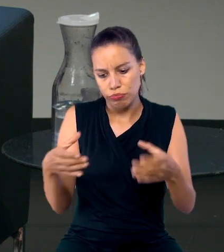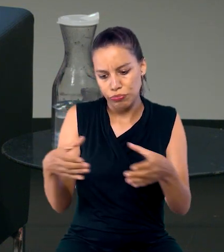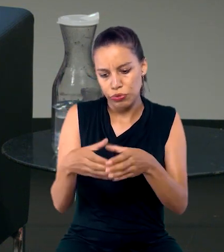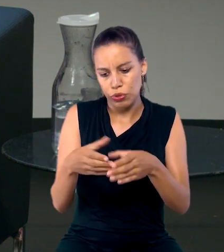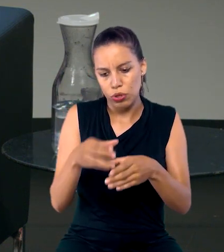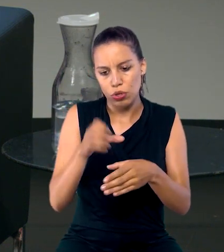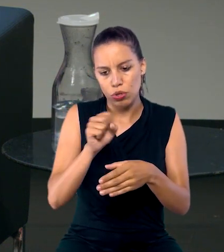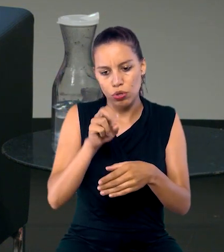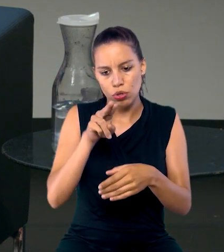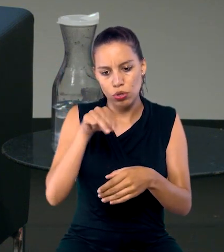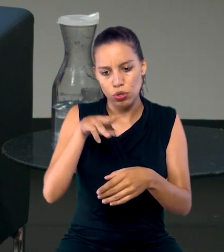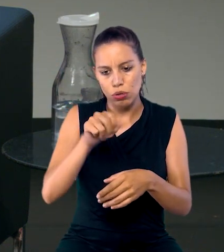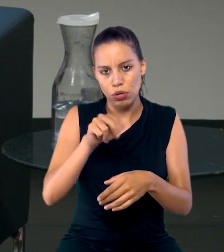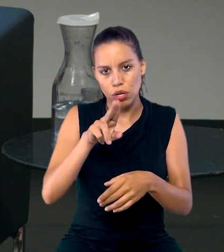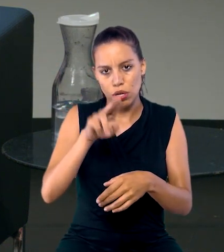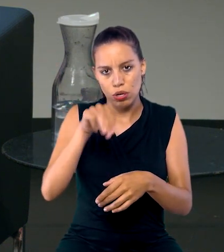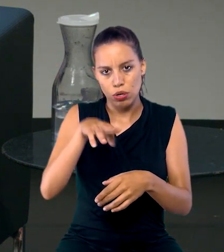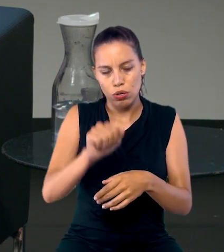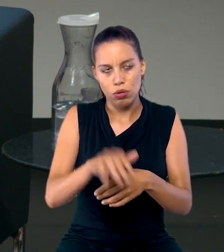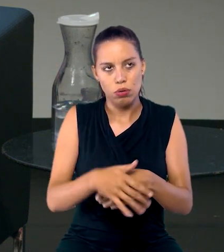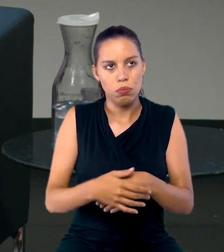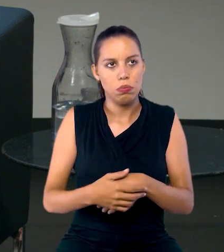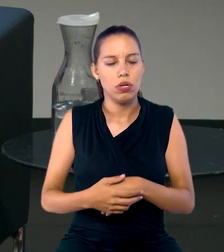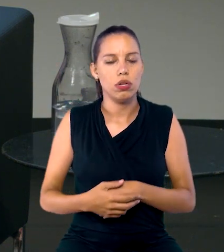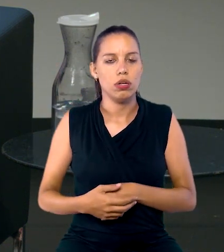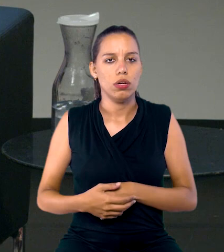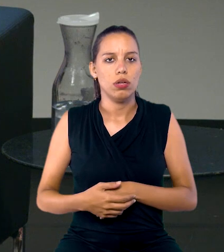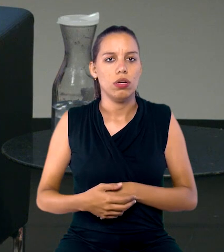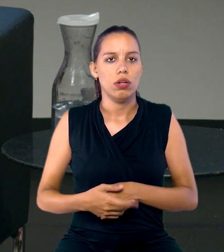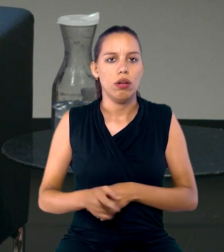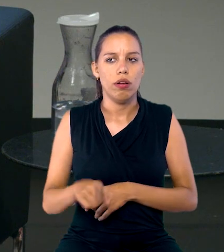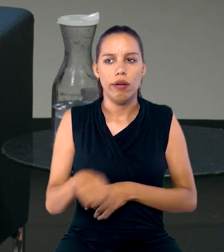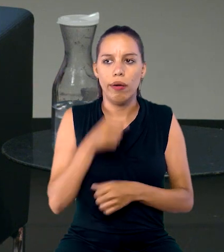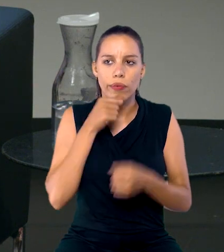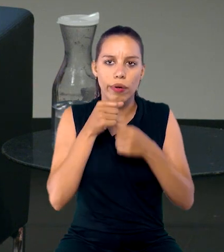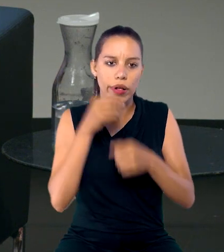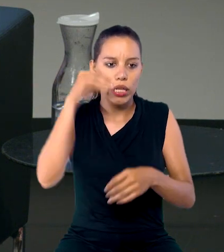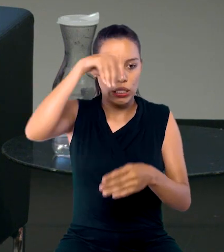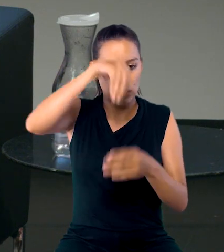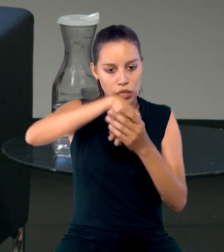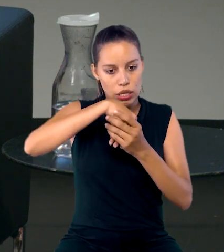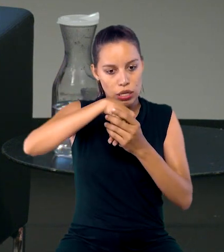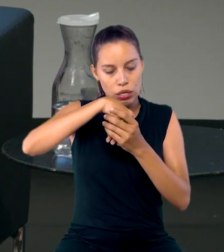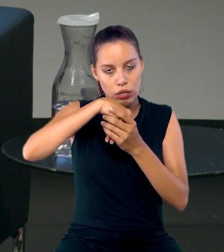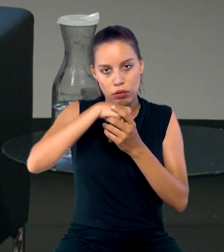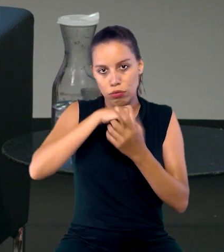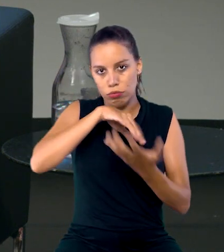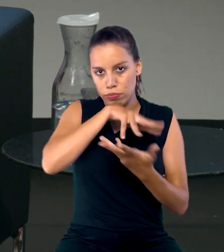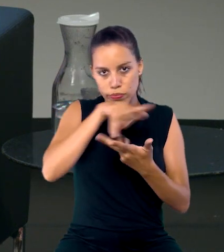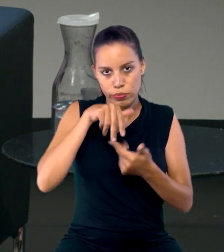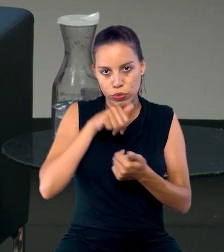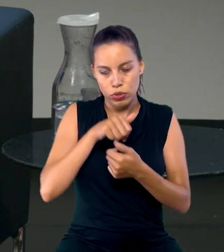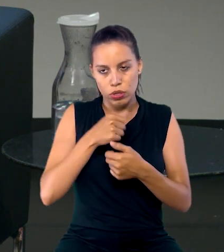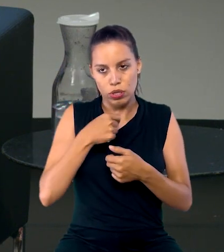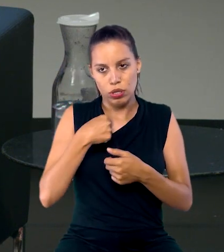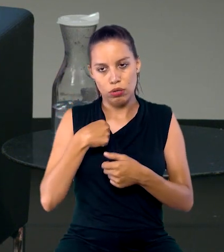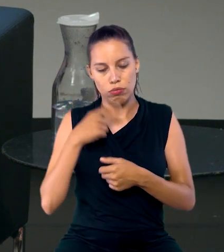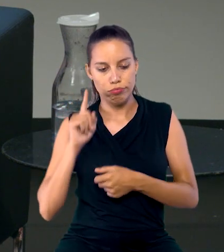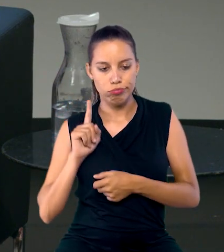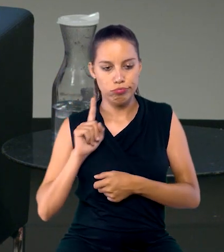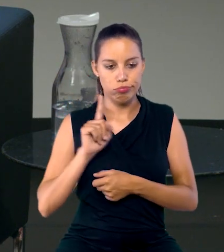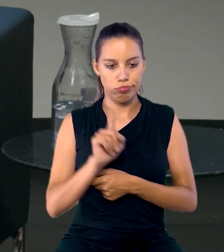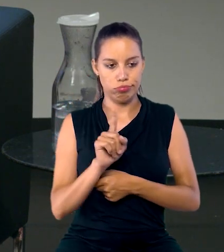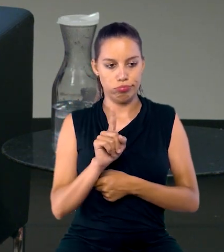Sumaúma, o meu livro fala sobre isso, né, o Banzeiro-Cotô, e Sumaúma é jornalismo desde o centro do mundo. Eu vou